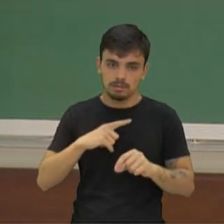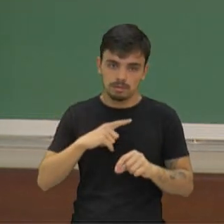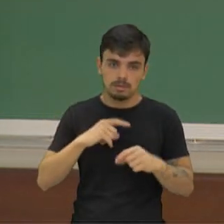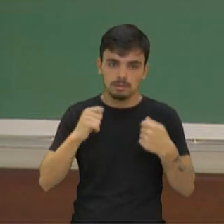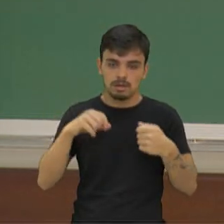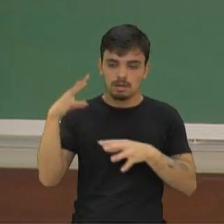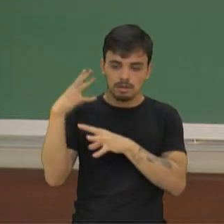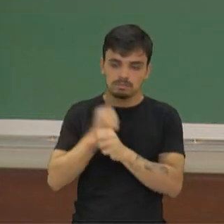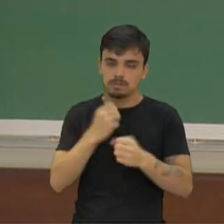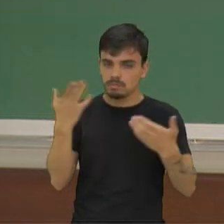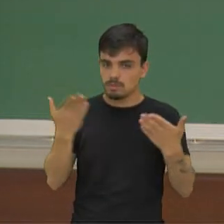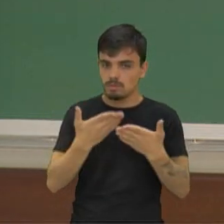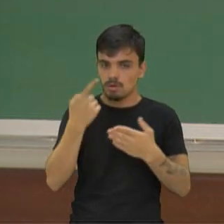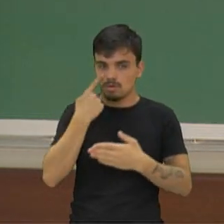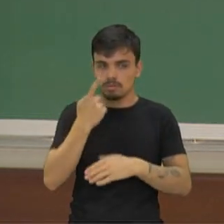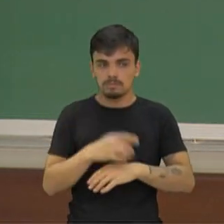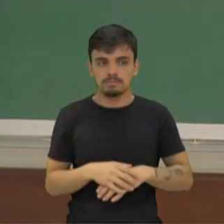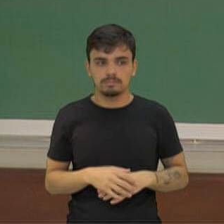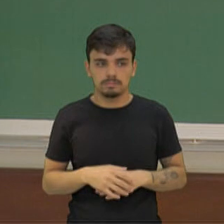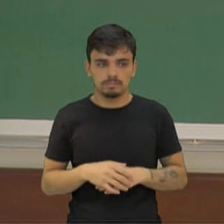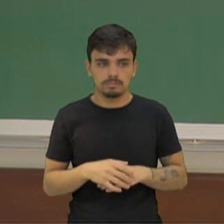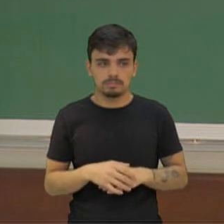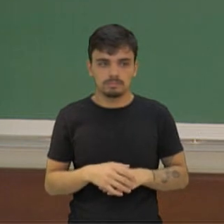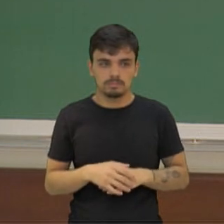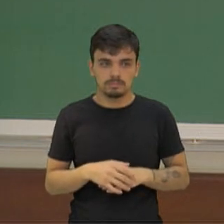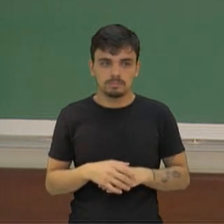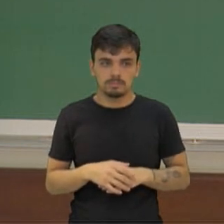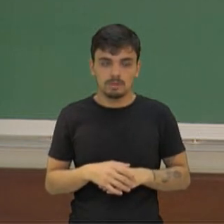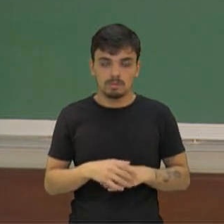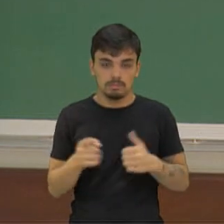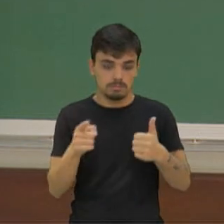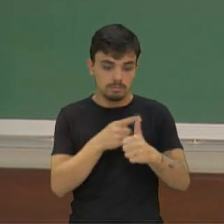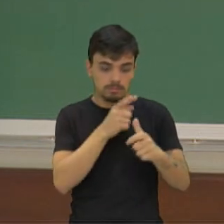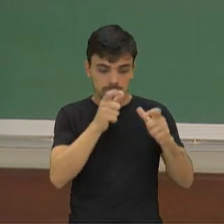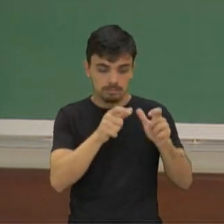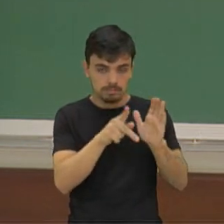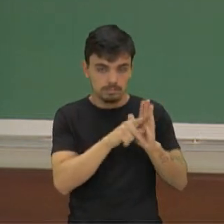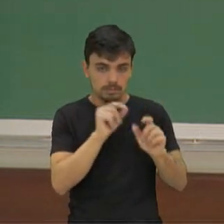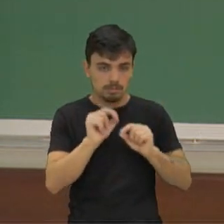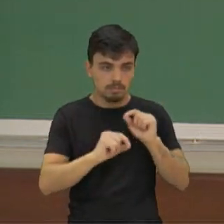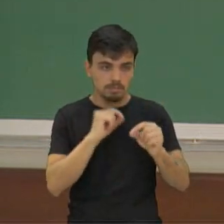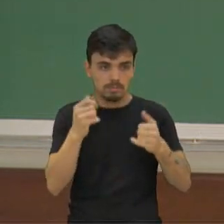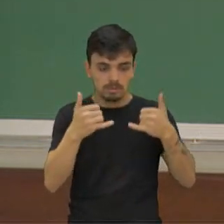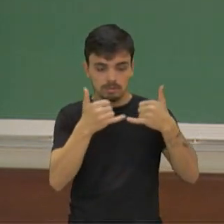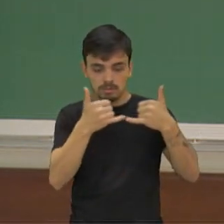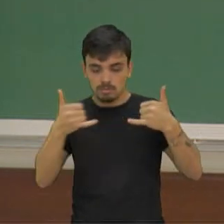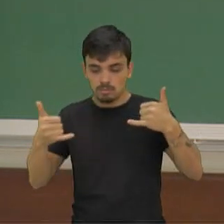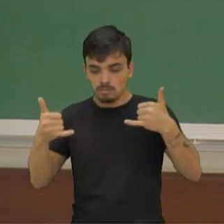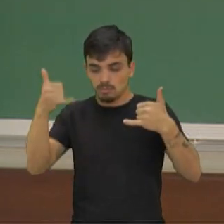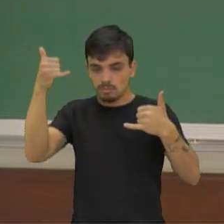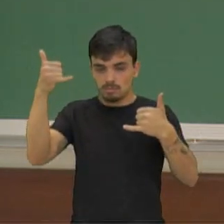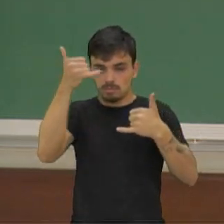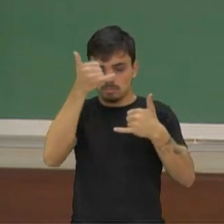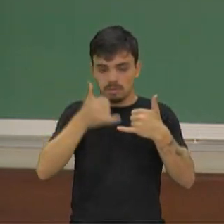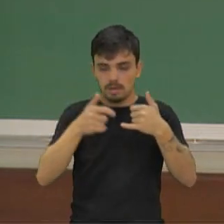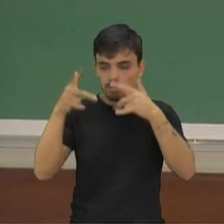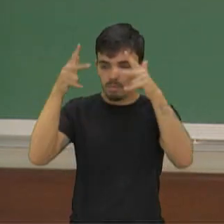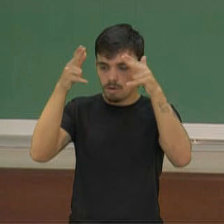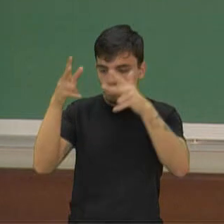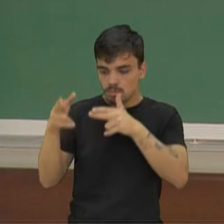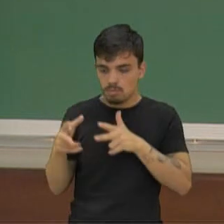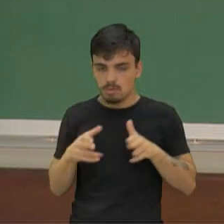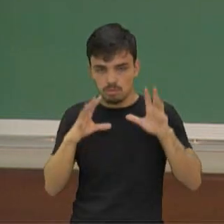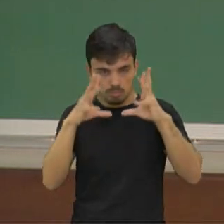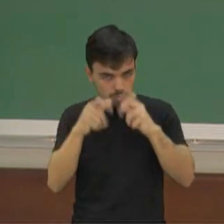uma revisão agora. Associação série, primeira propriedade. Corrente elétrica é igual em todos. Ok? Lembra da última